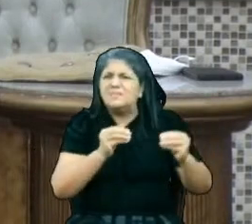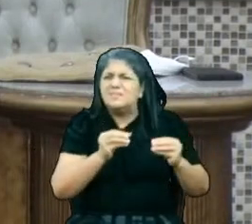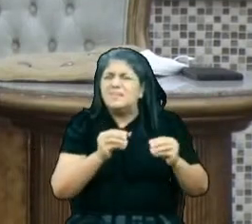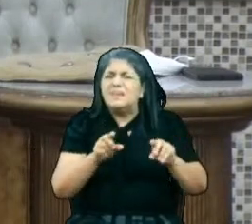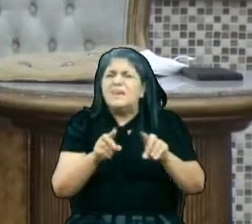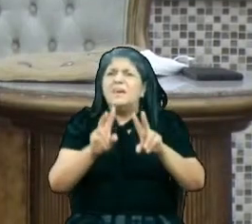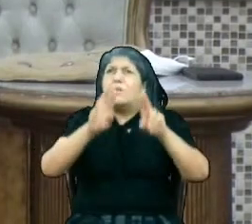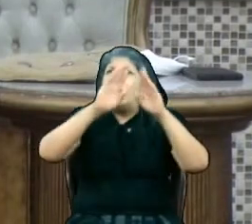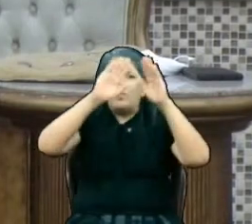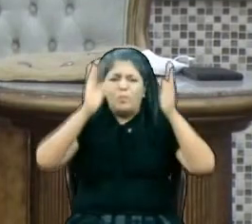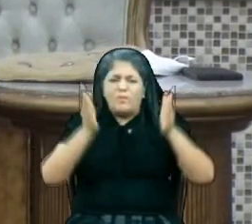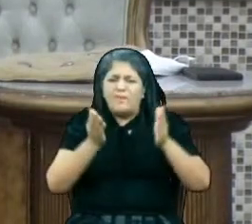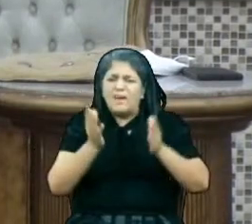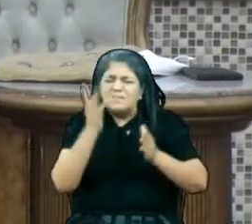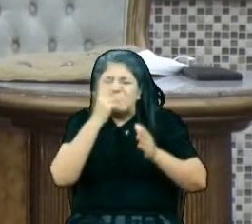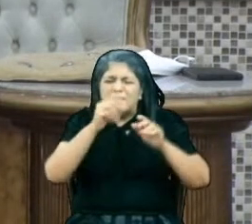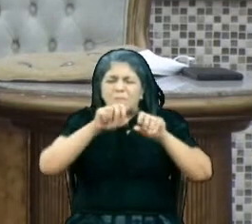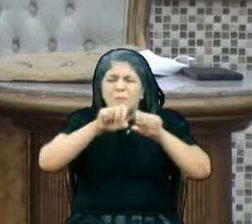oi oi